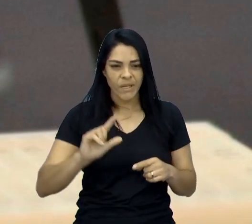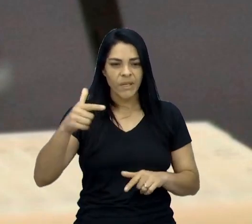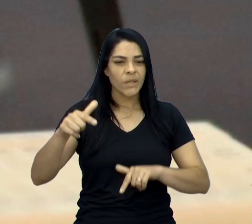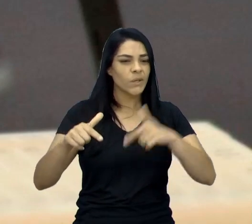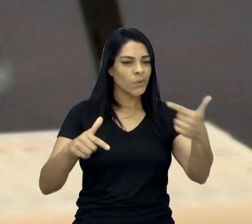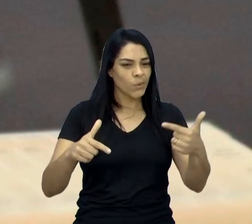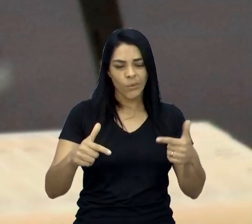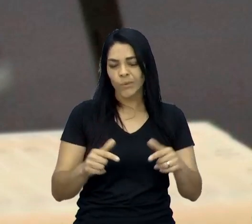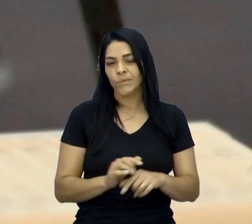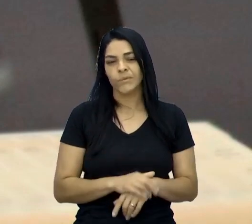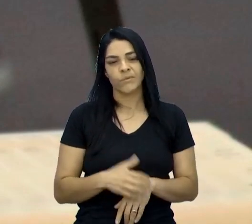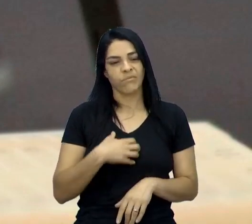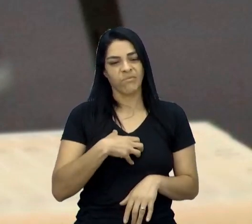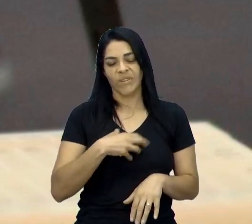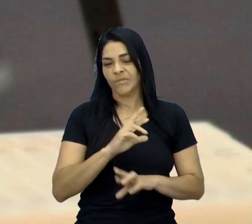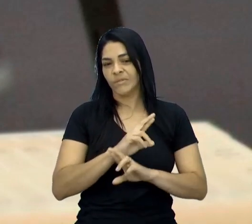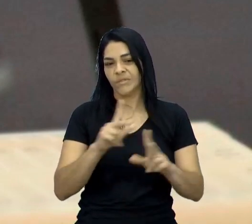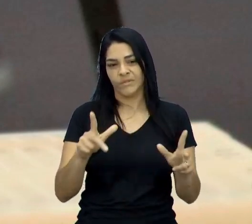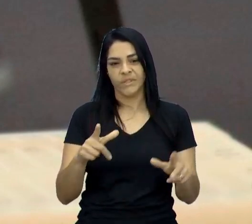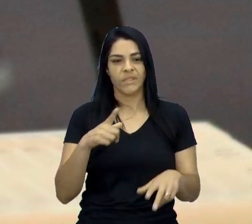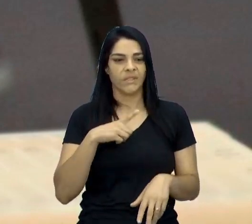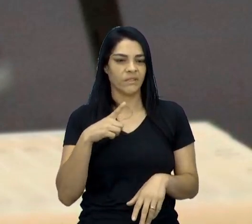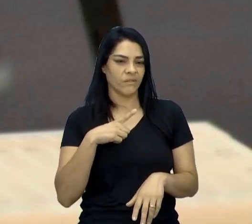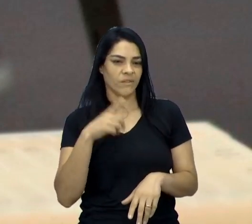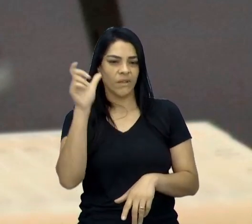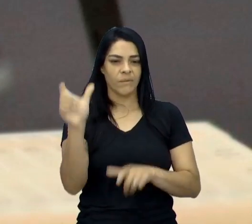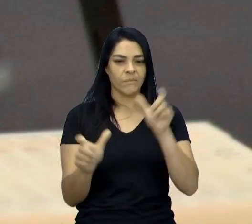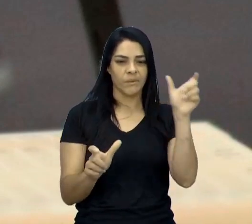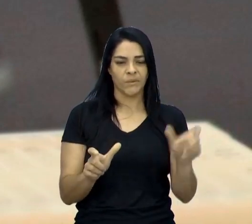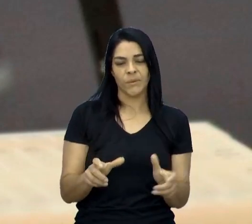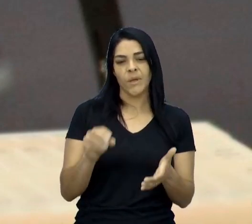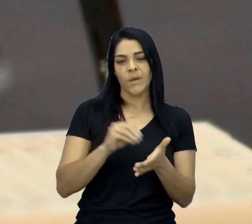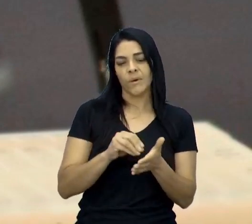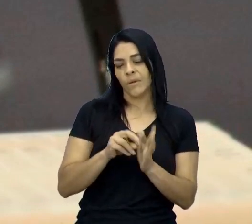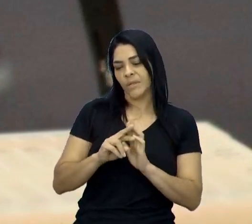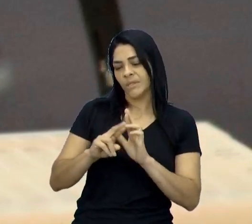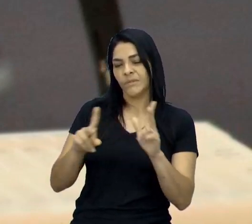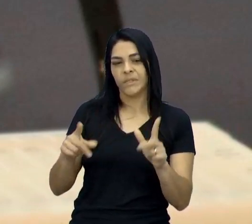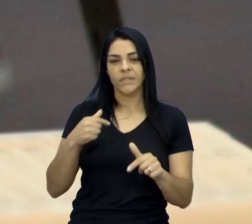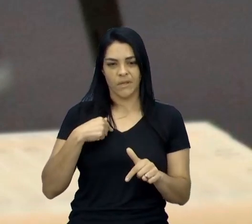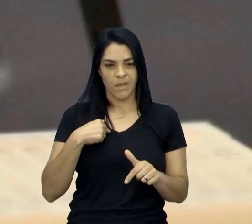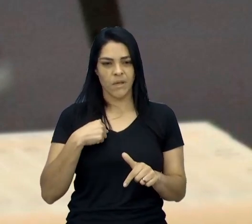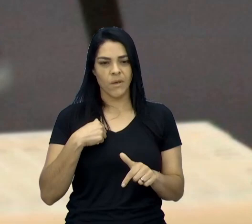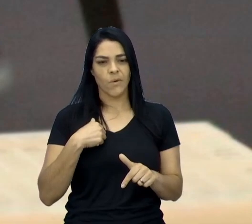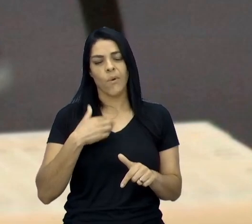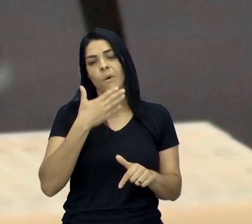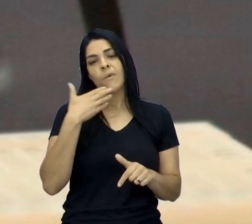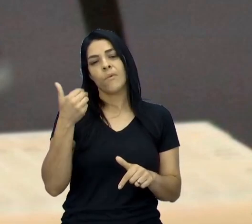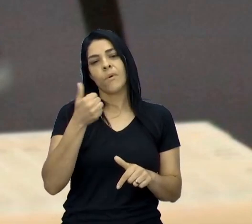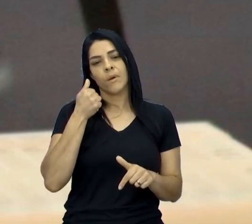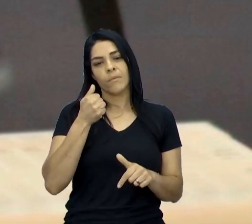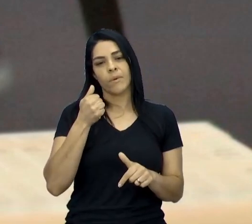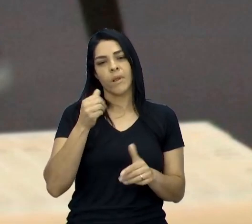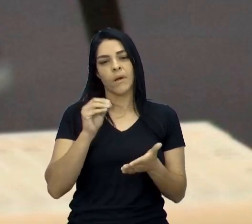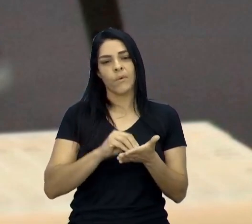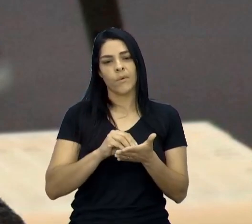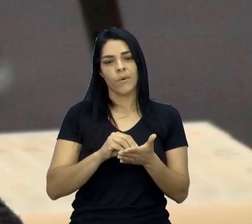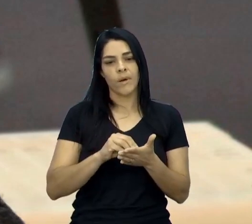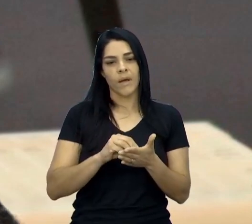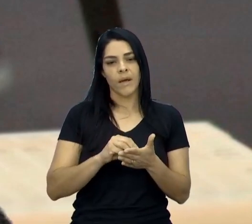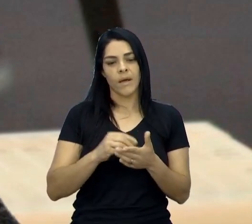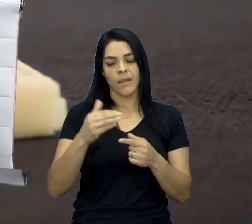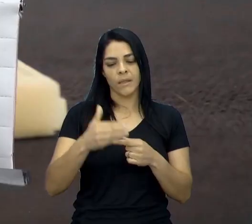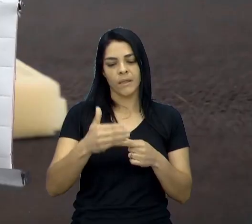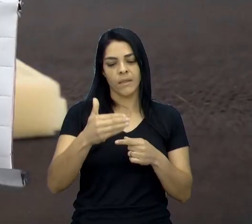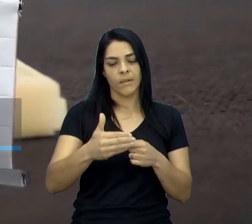outras posições, tem gente que coloca os LEDs do lado, né? Eu preferi colocar um na frente do outro para associar melhor, mas vocês podem